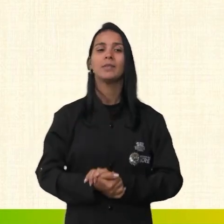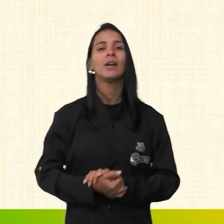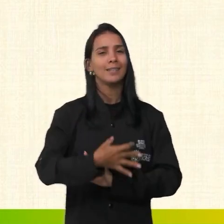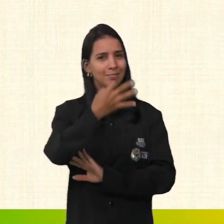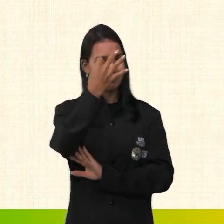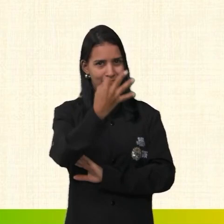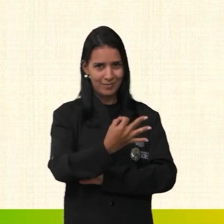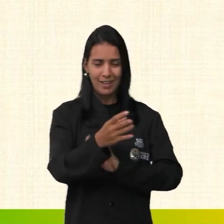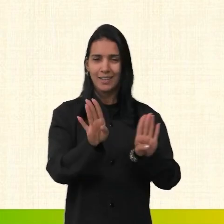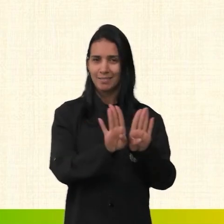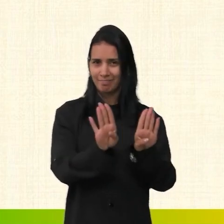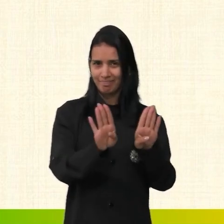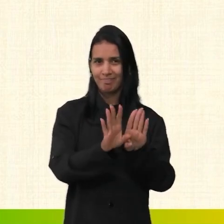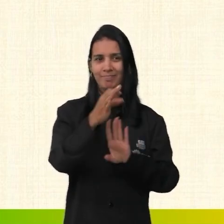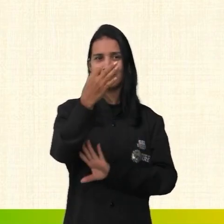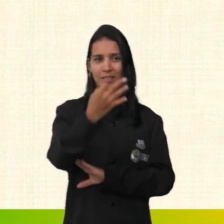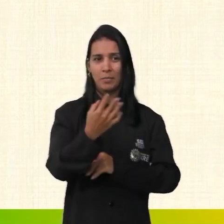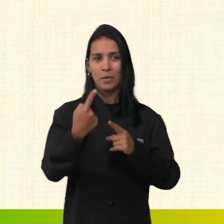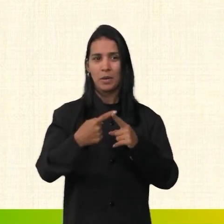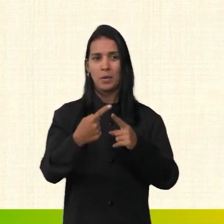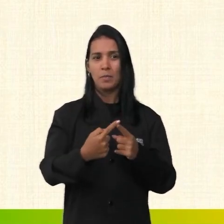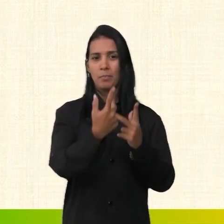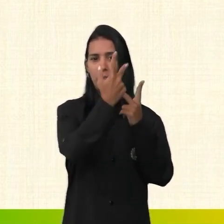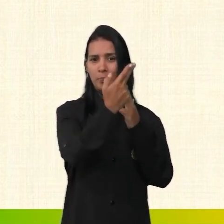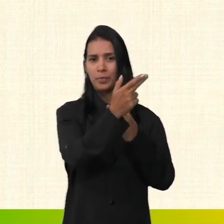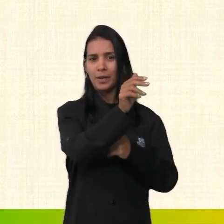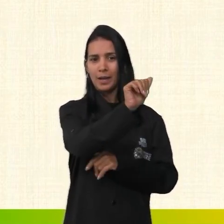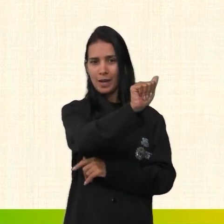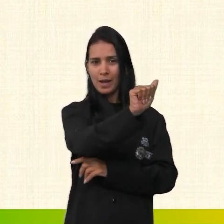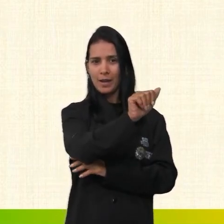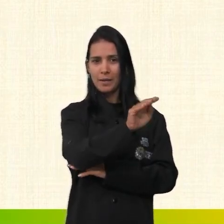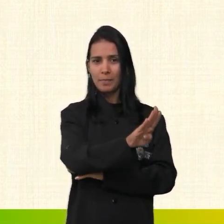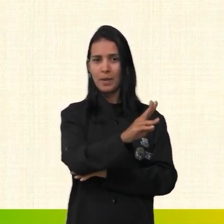Também está correto. Igual na primeira